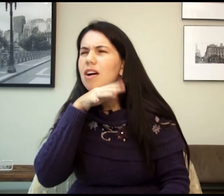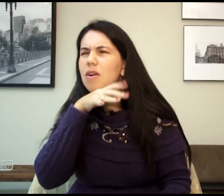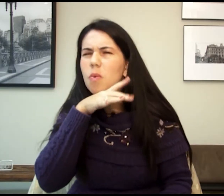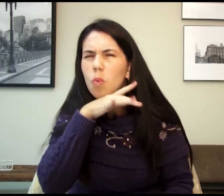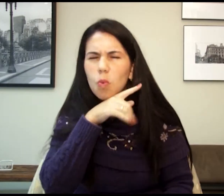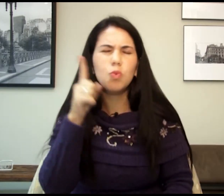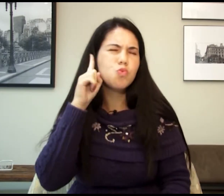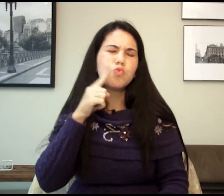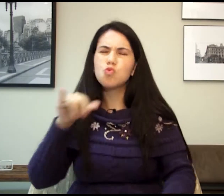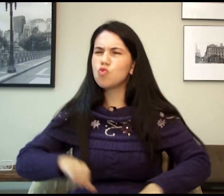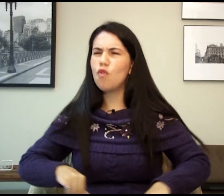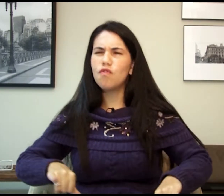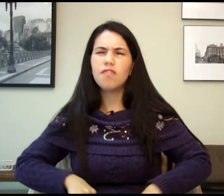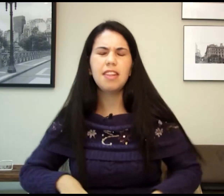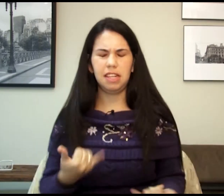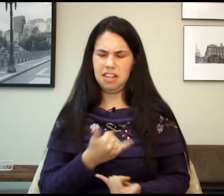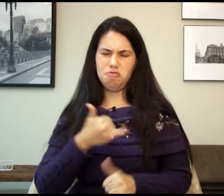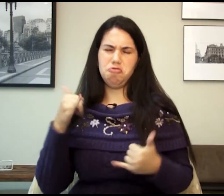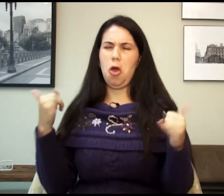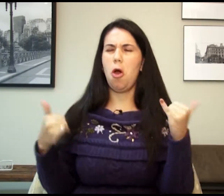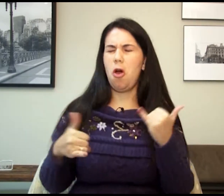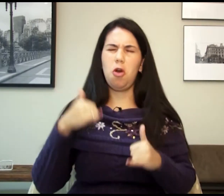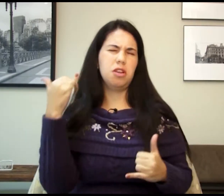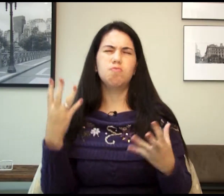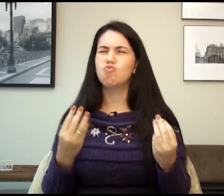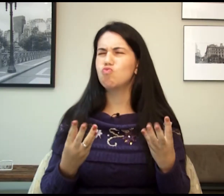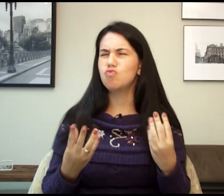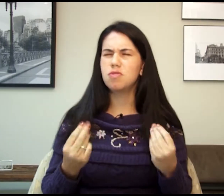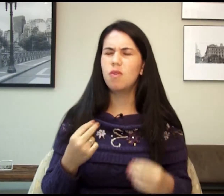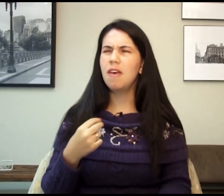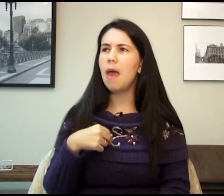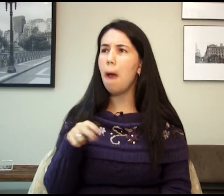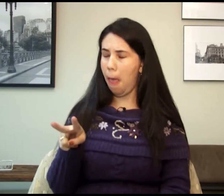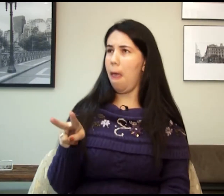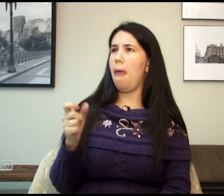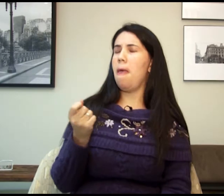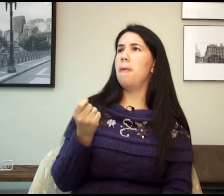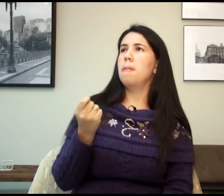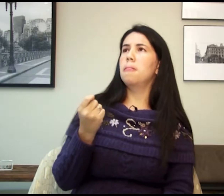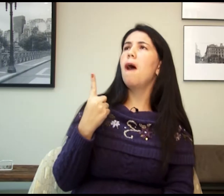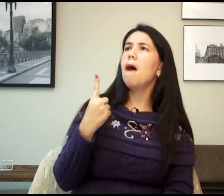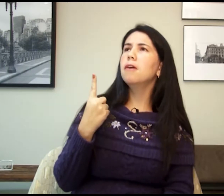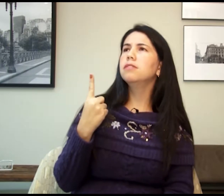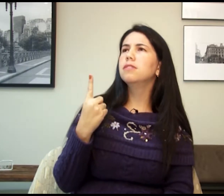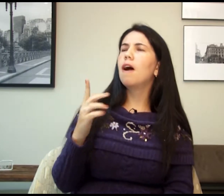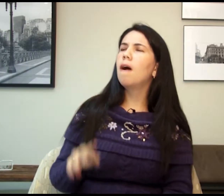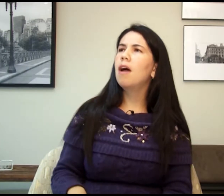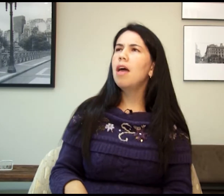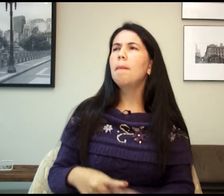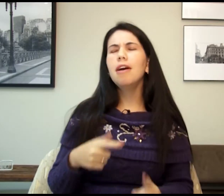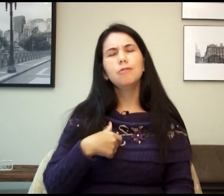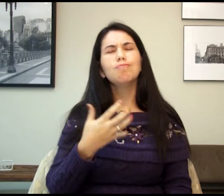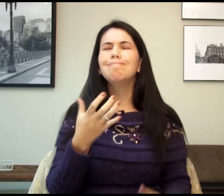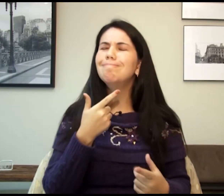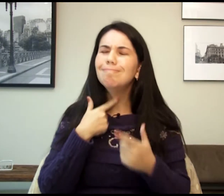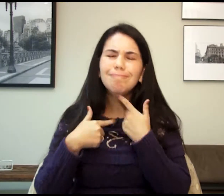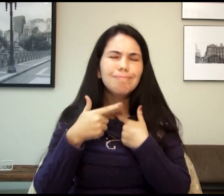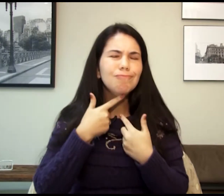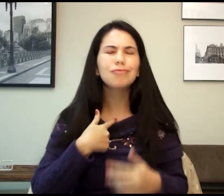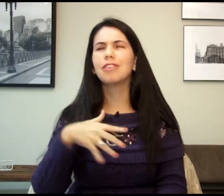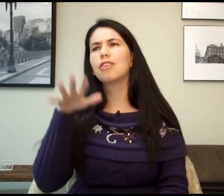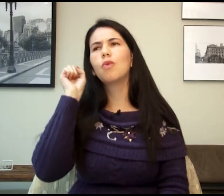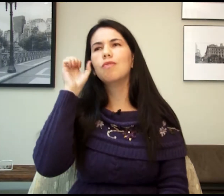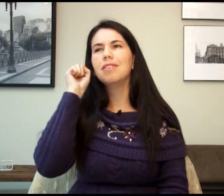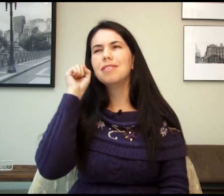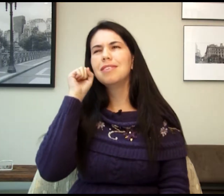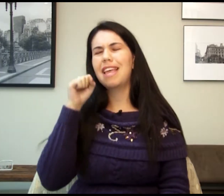era ruim e os surdos implantados sofriam. Fiquei surpresa, mas continuava